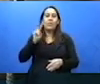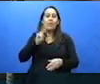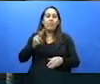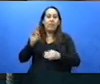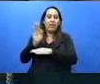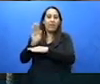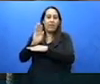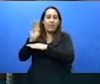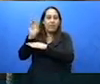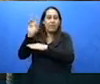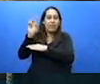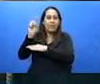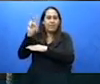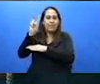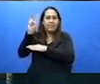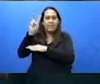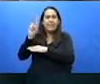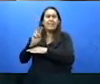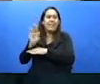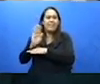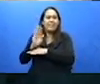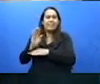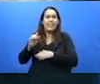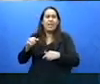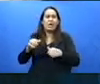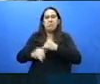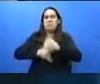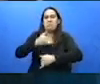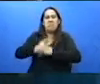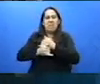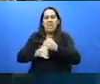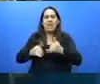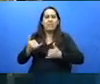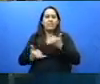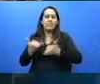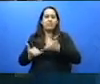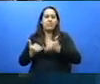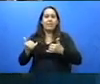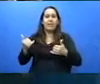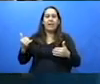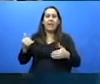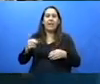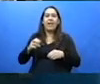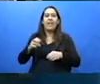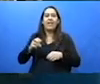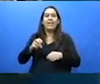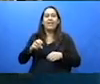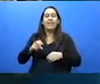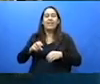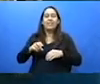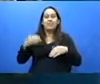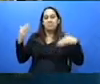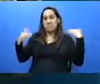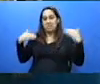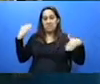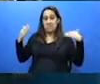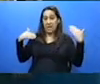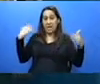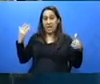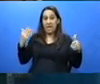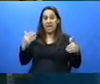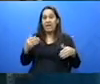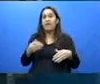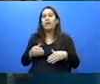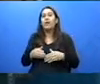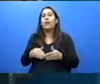televisão, distrair-se com a internet ou brincar ao ar livre? Hoje, as crianças têm mais opções do